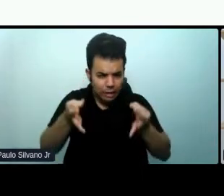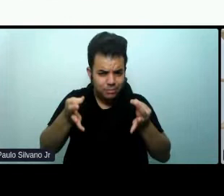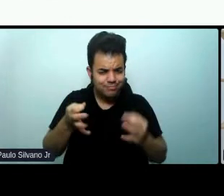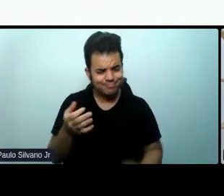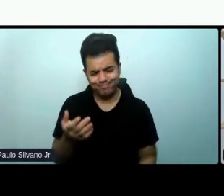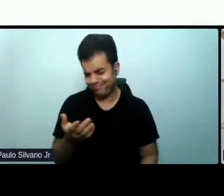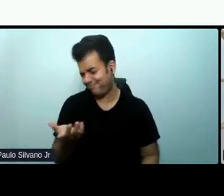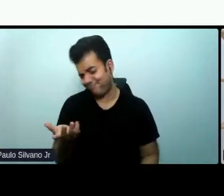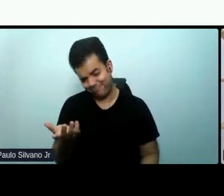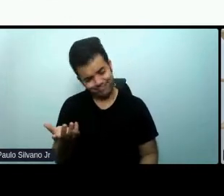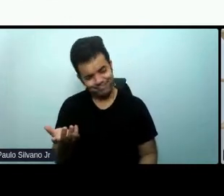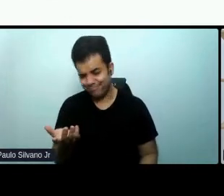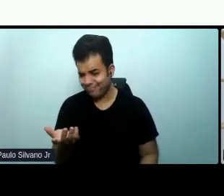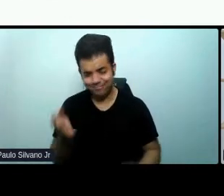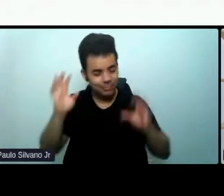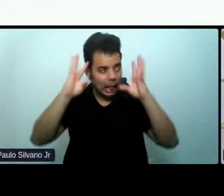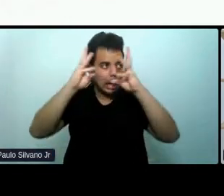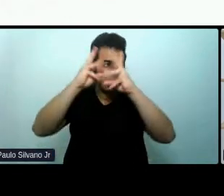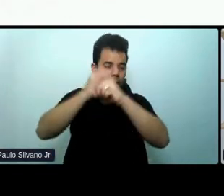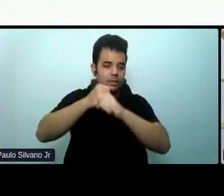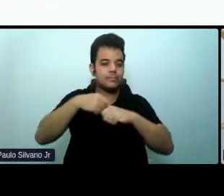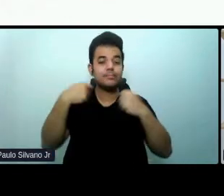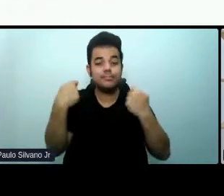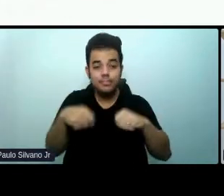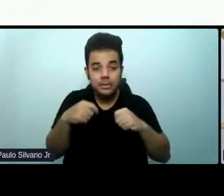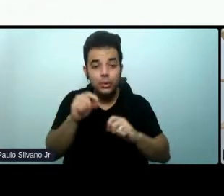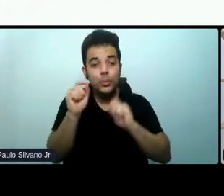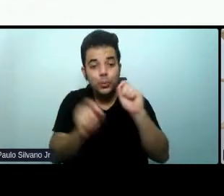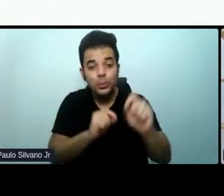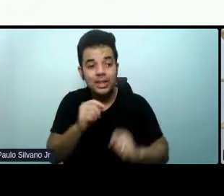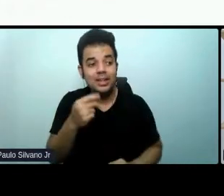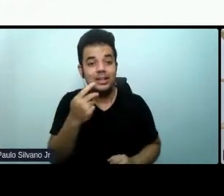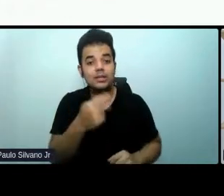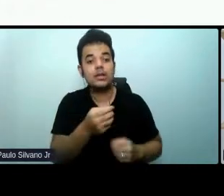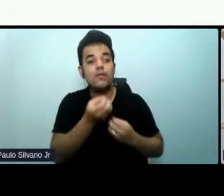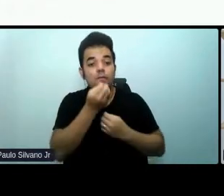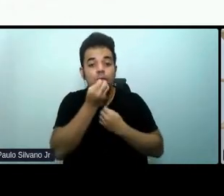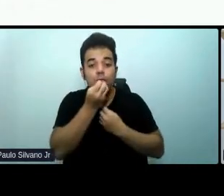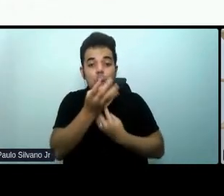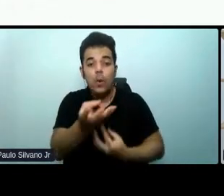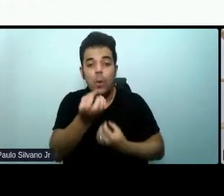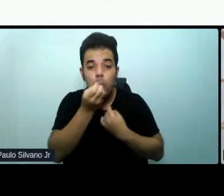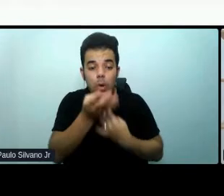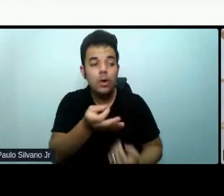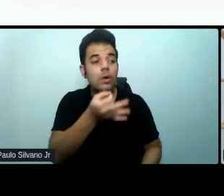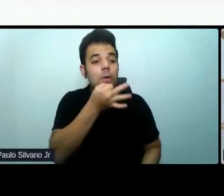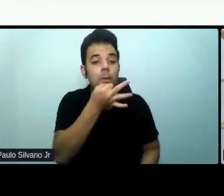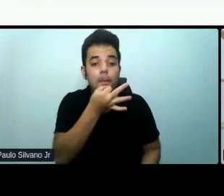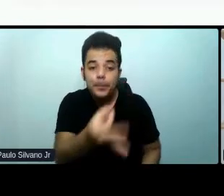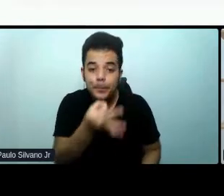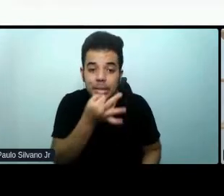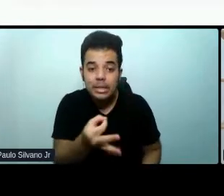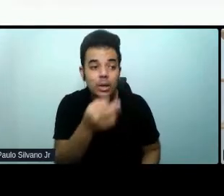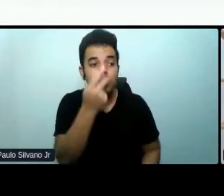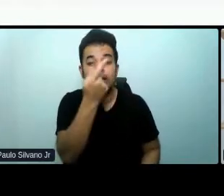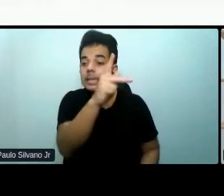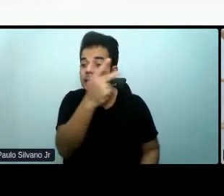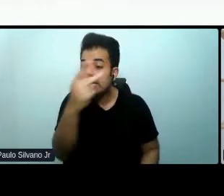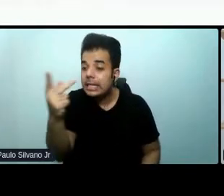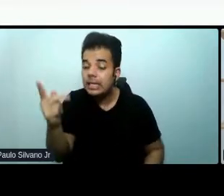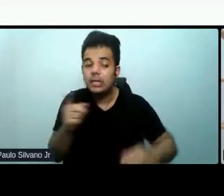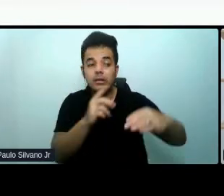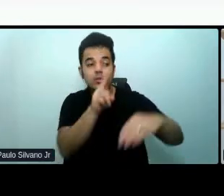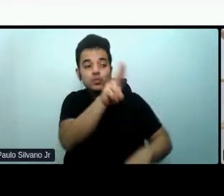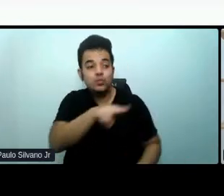Para mim, você tem que coletar a informação, opiniões dos próprios usuários,